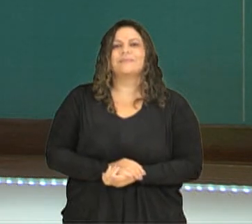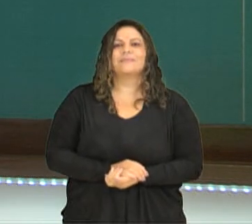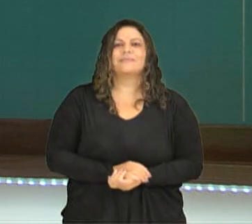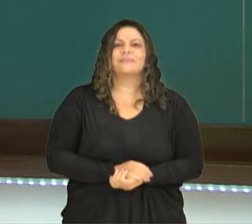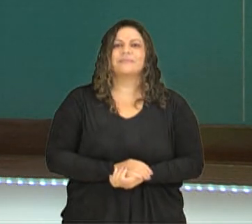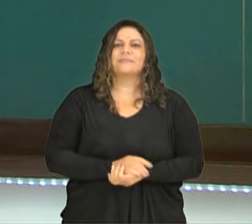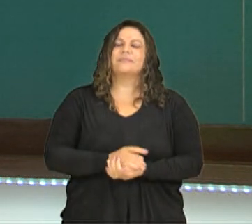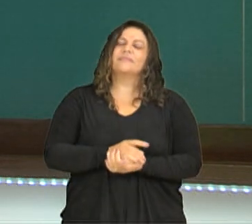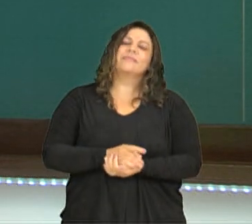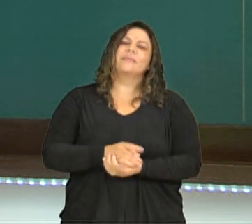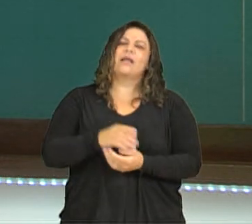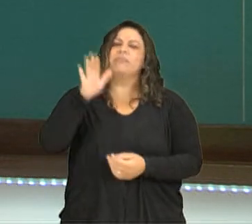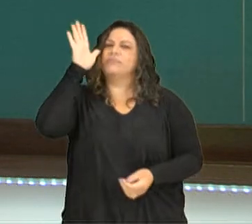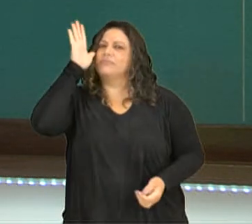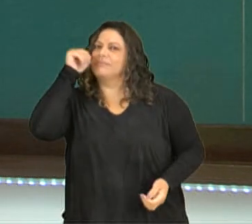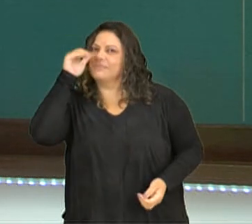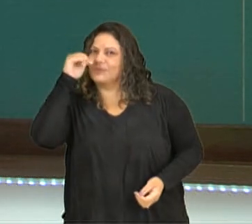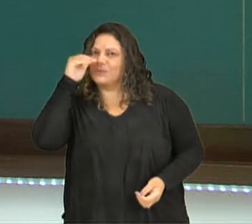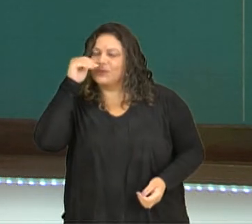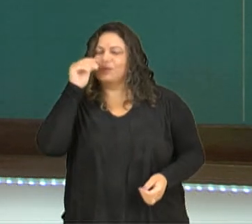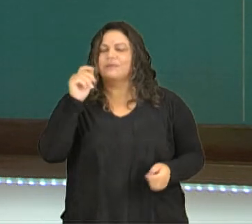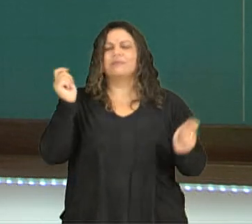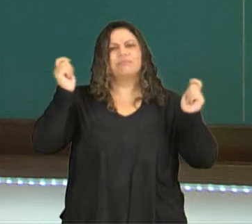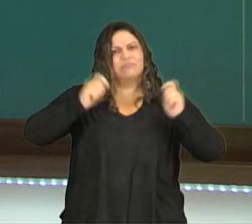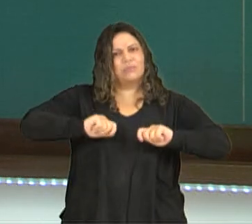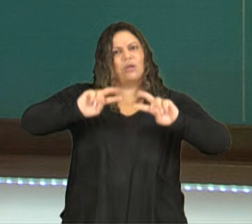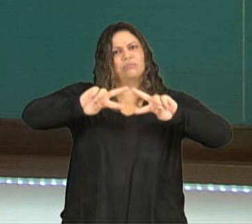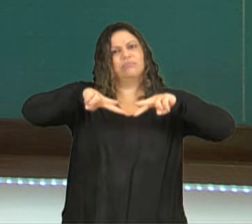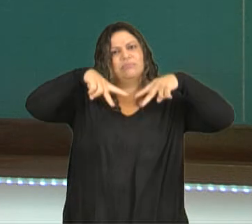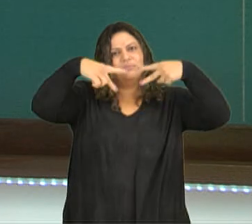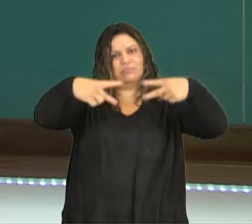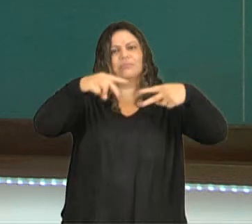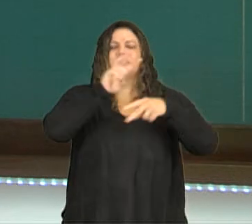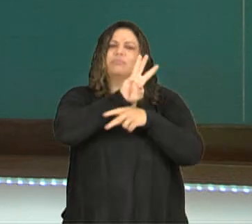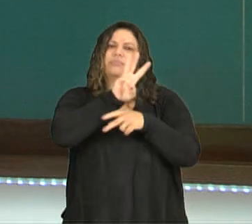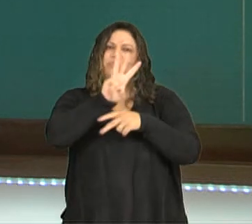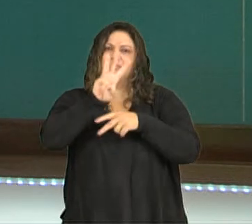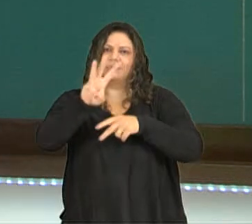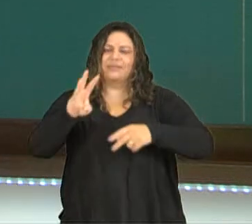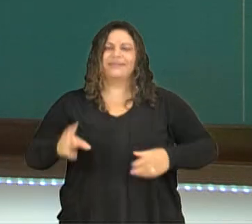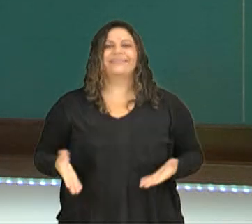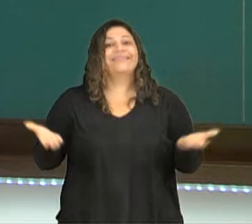Para mais algumas curiosidades, vocês podem acessar esses links.